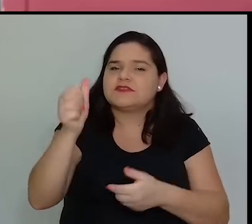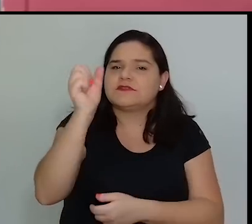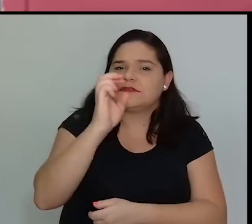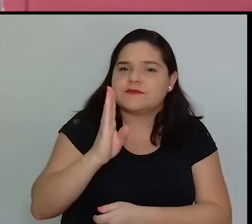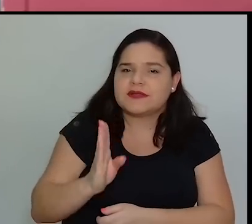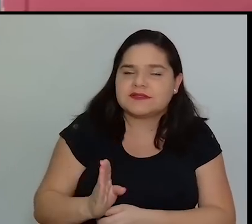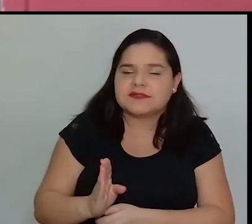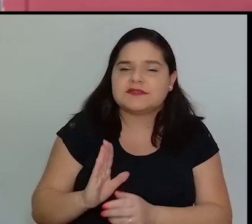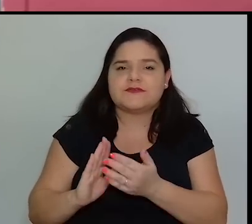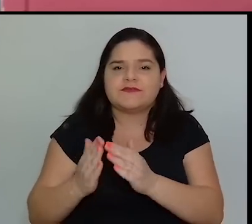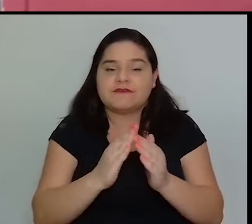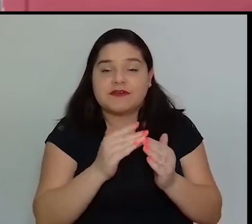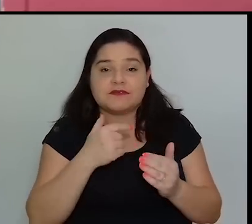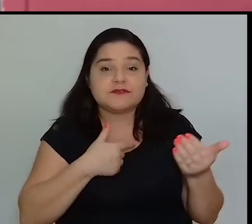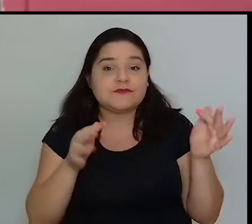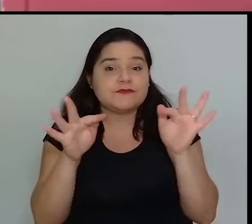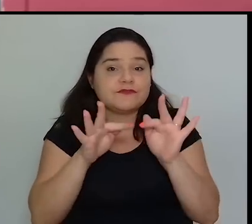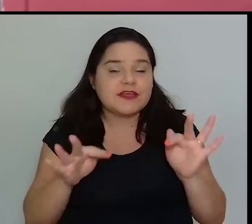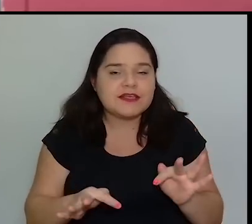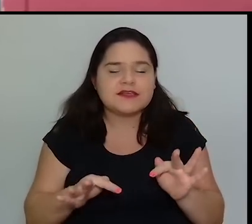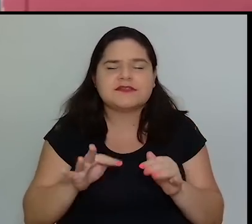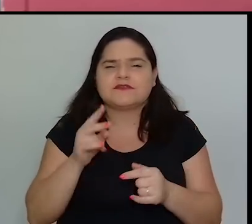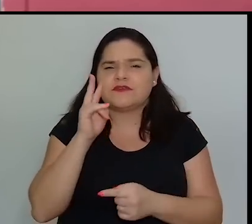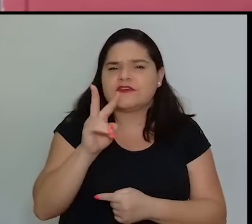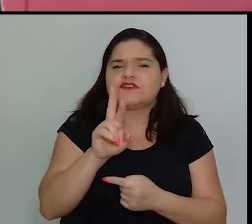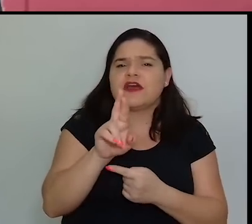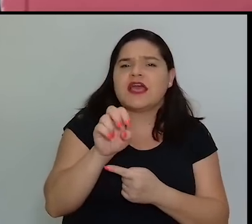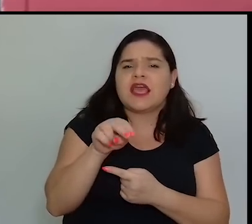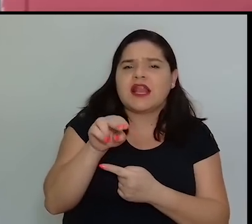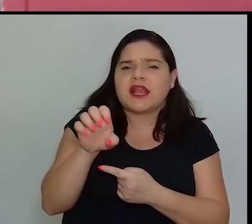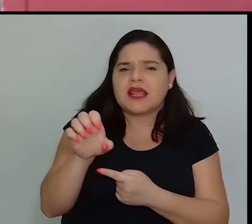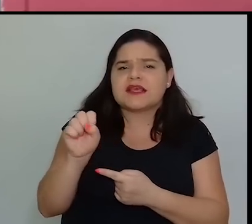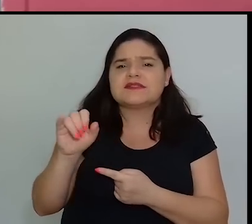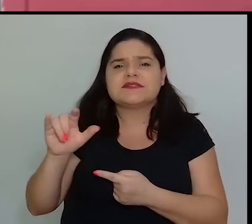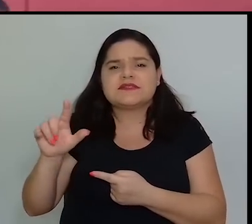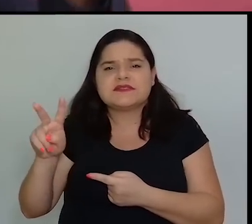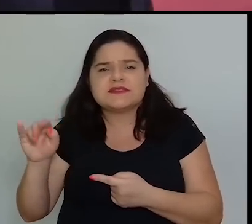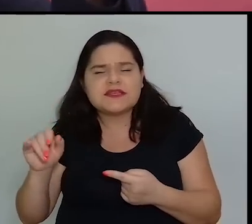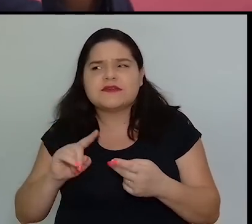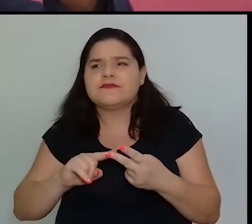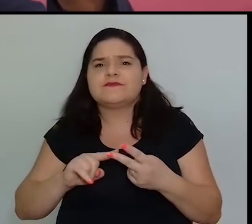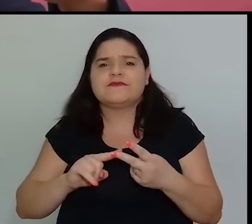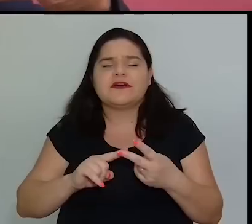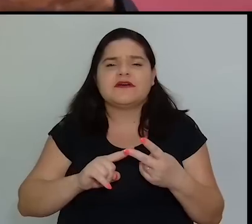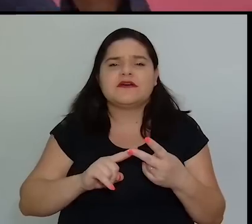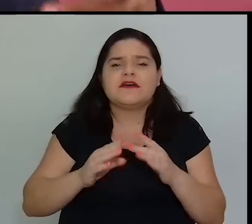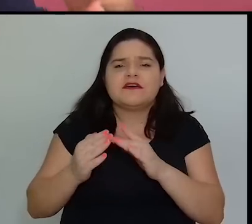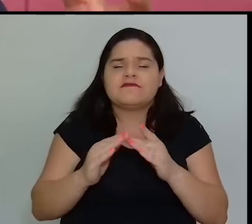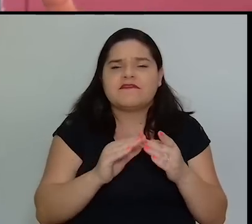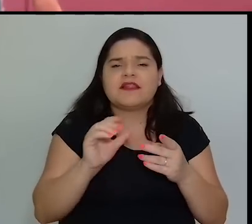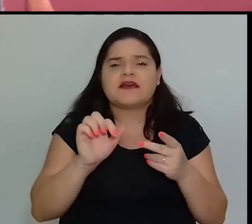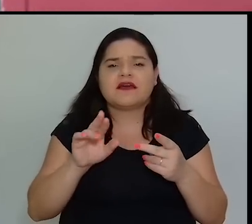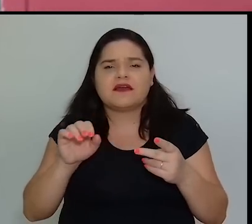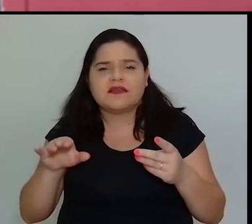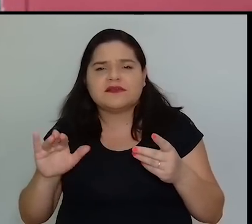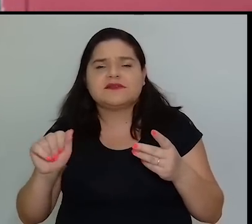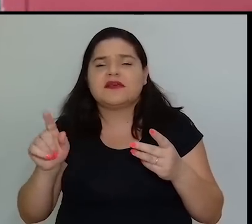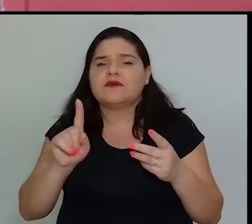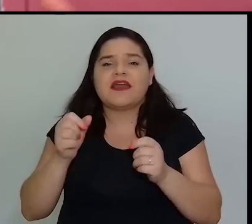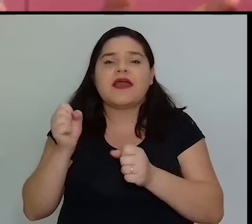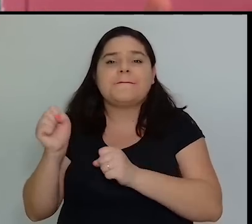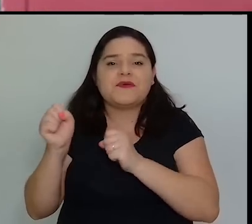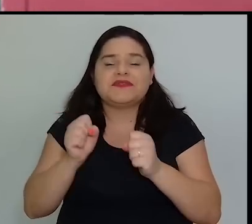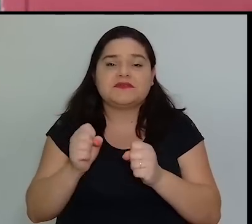que eu fico muito feliz quando eu vejo renasceu quando eu vejo massa de orações a favela é potência ou seja